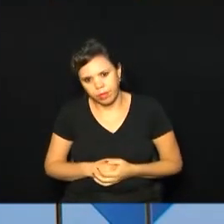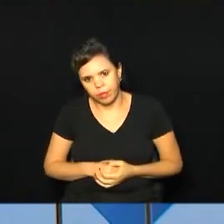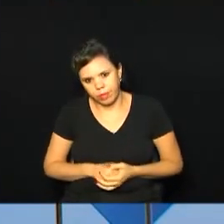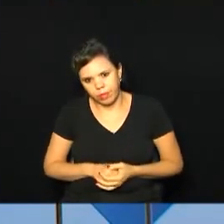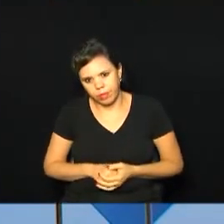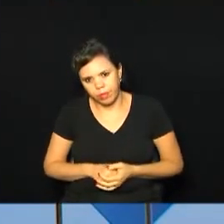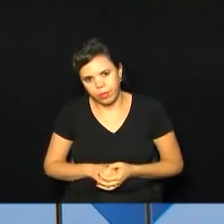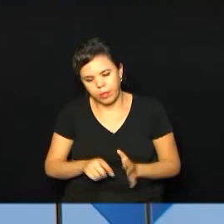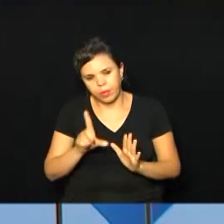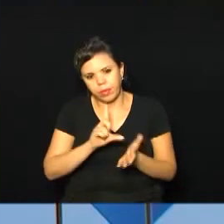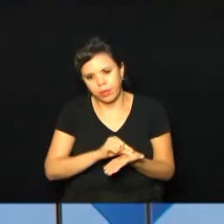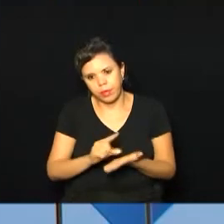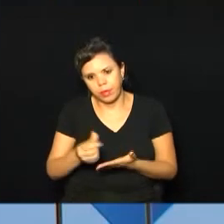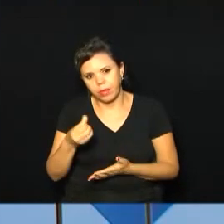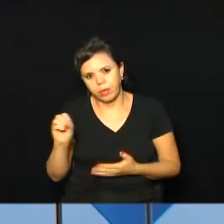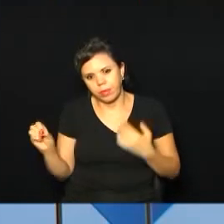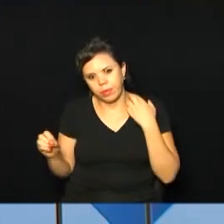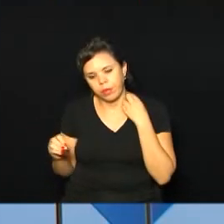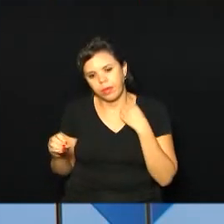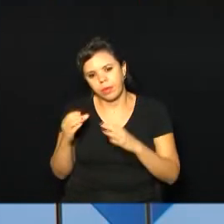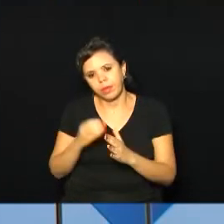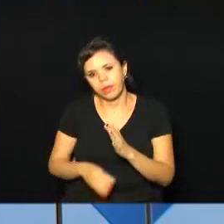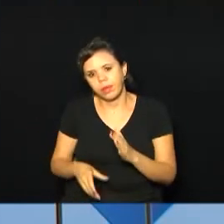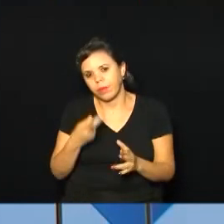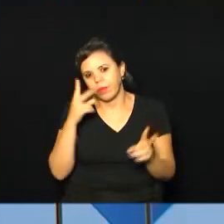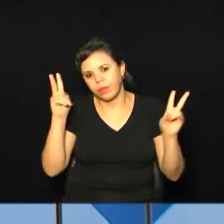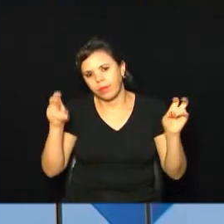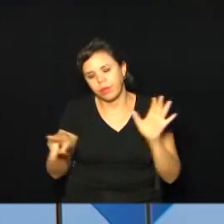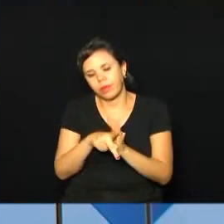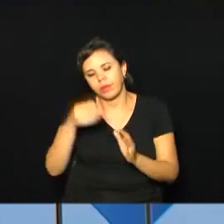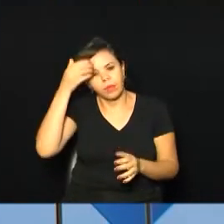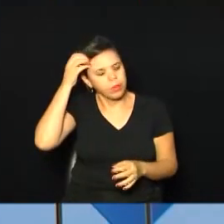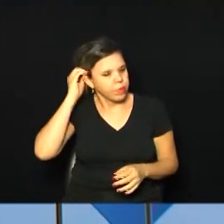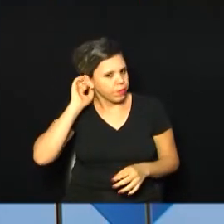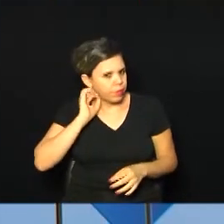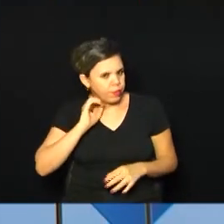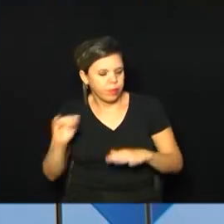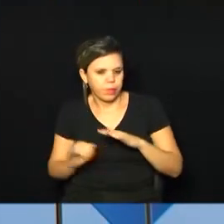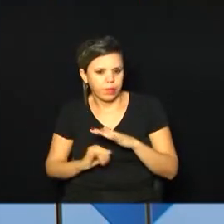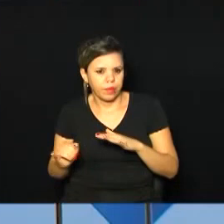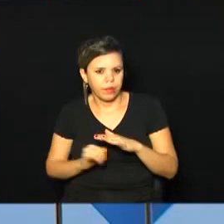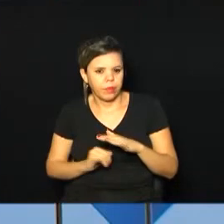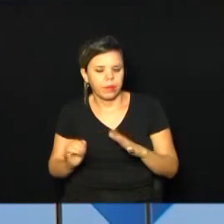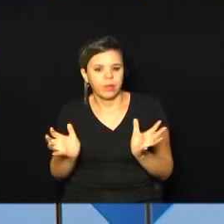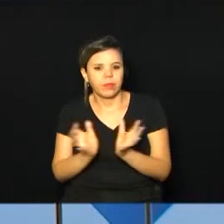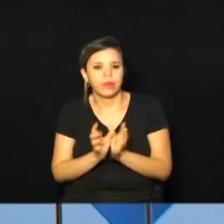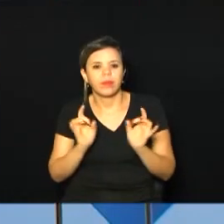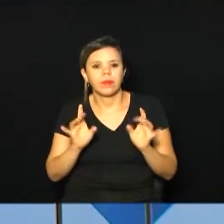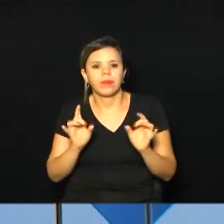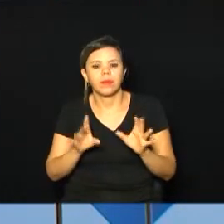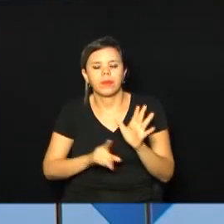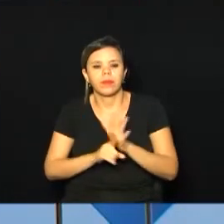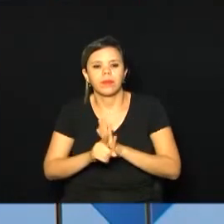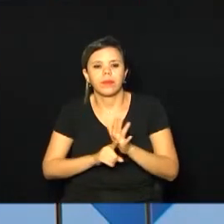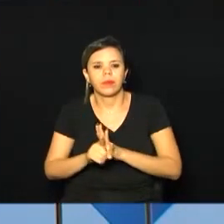Então, no artigo 60, tem um capítulo que fala exclusivamente da instituição de uma comissão especial de